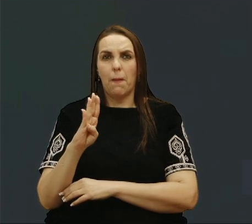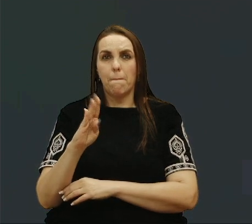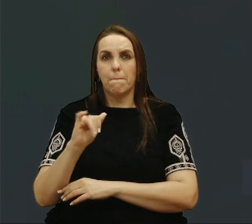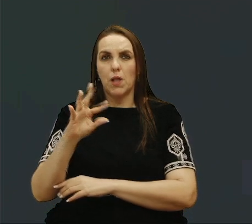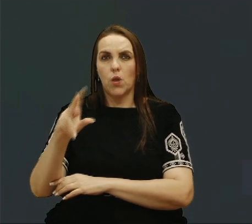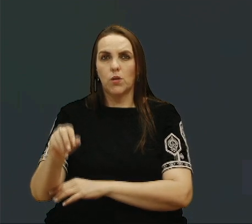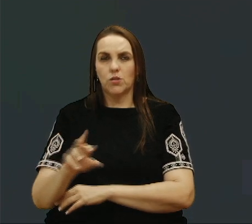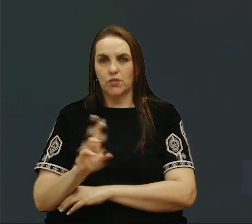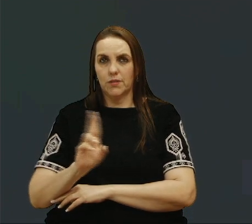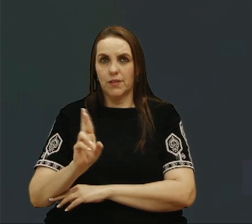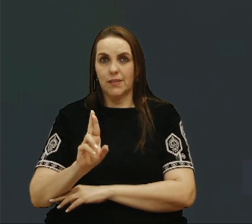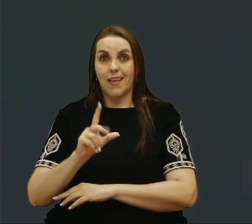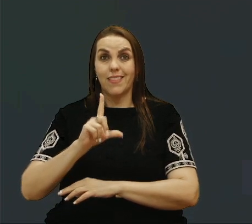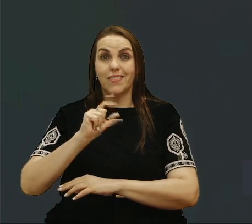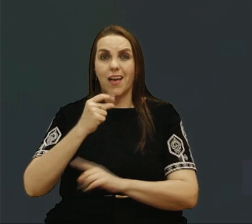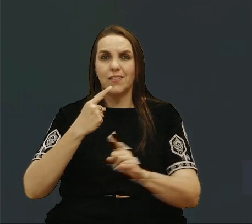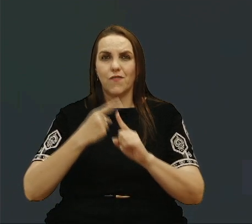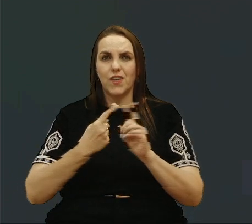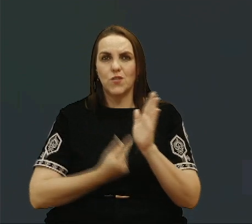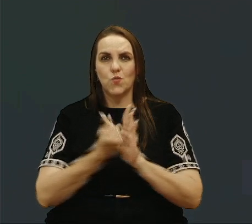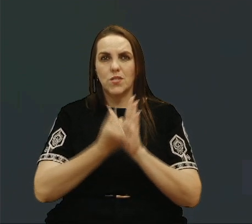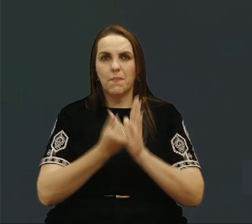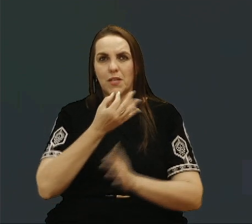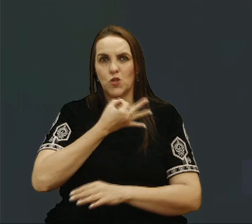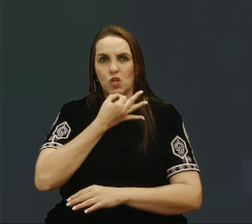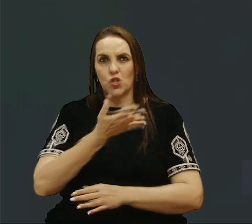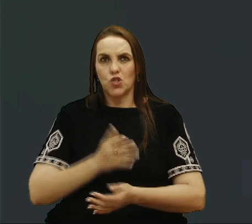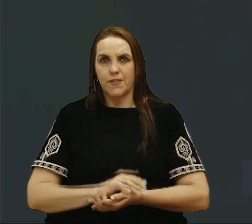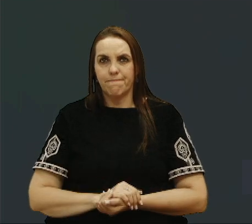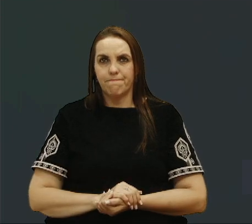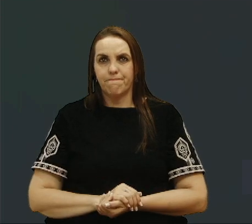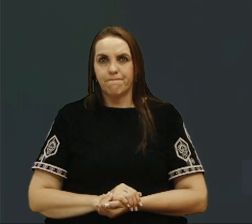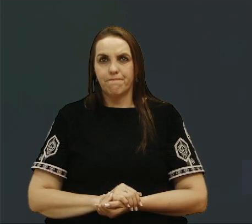reais é 10 vezes o orçamento de Caxias do Sul.